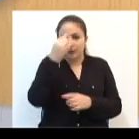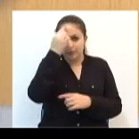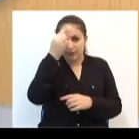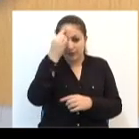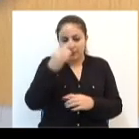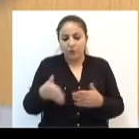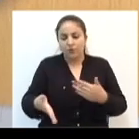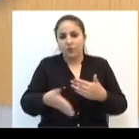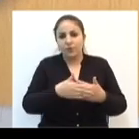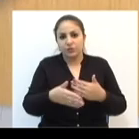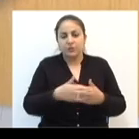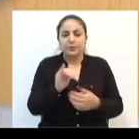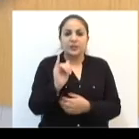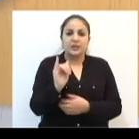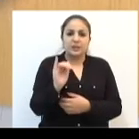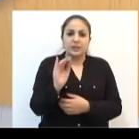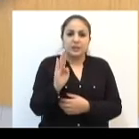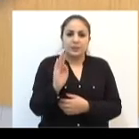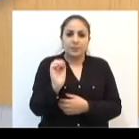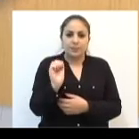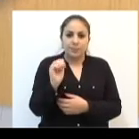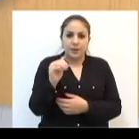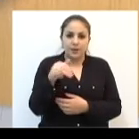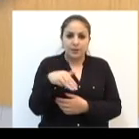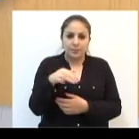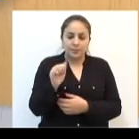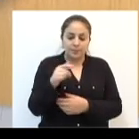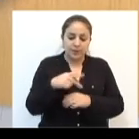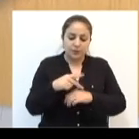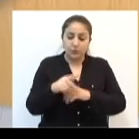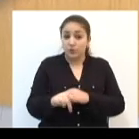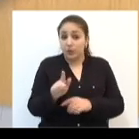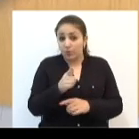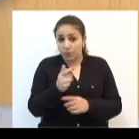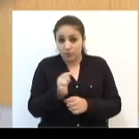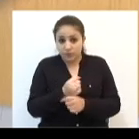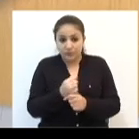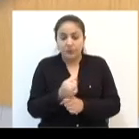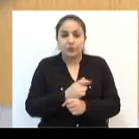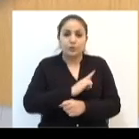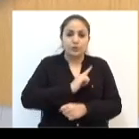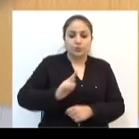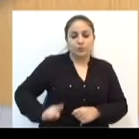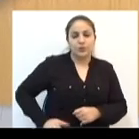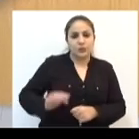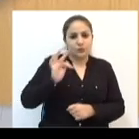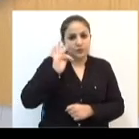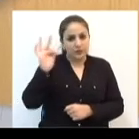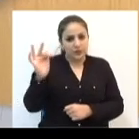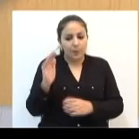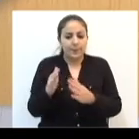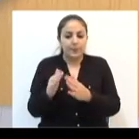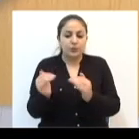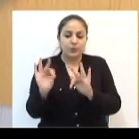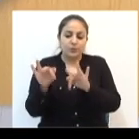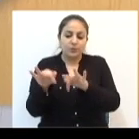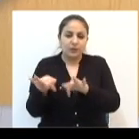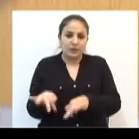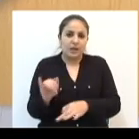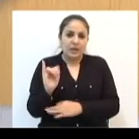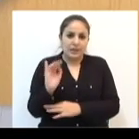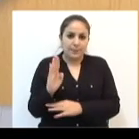contra o fechamento do IBAMA em Passo Fundo. Há alguns anos, o governo federal estuda a possibilidade de